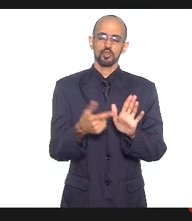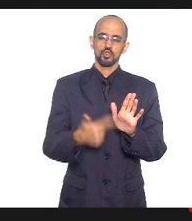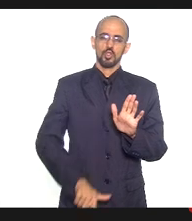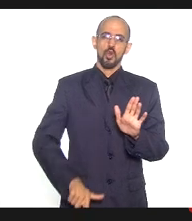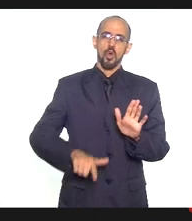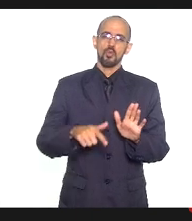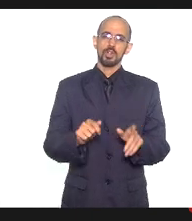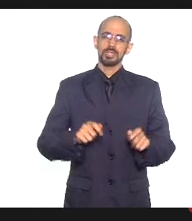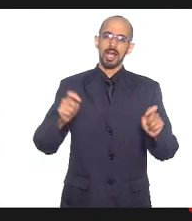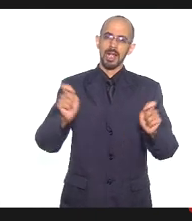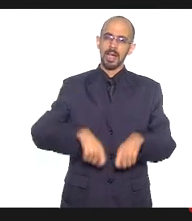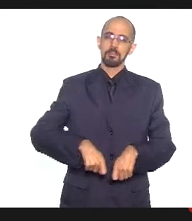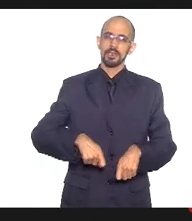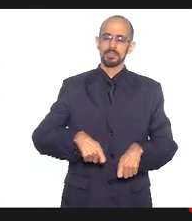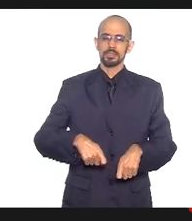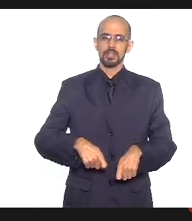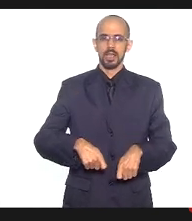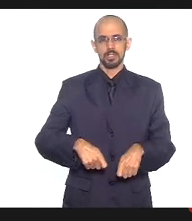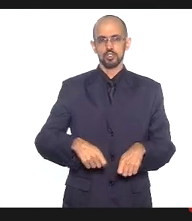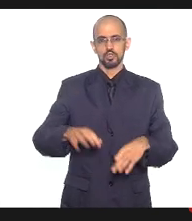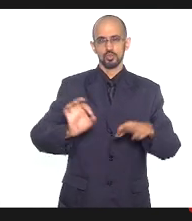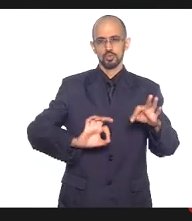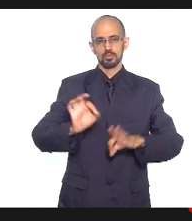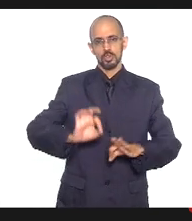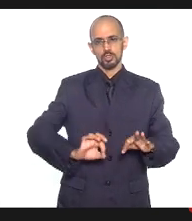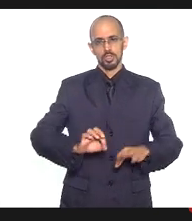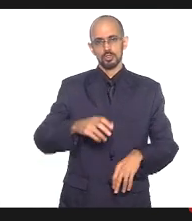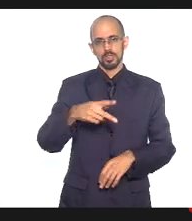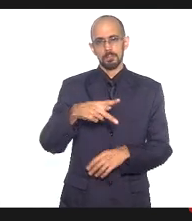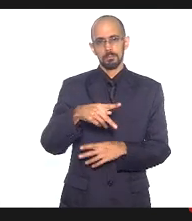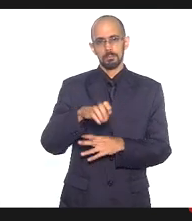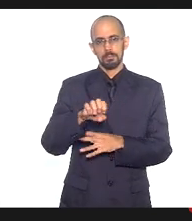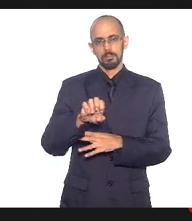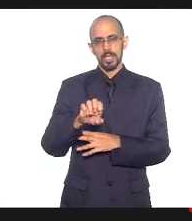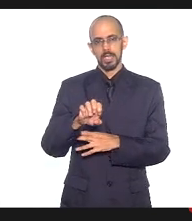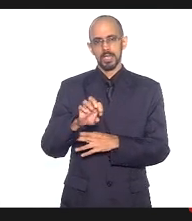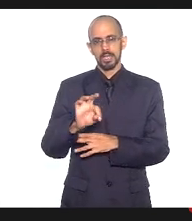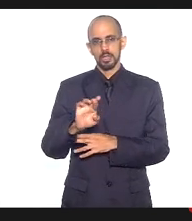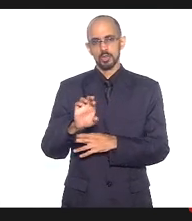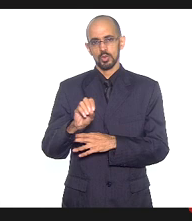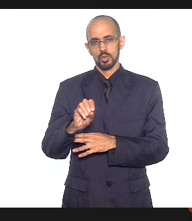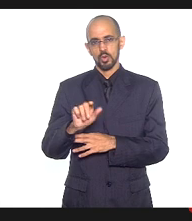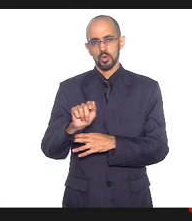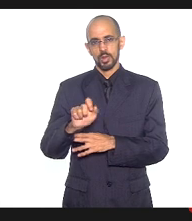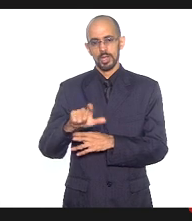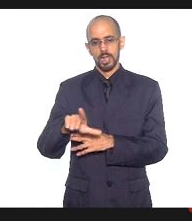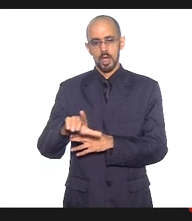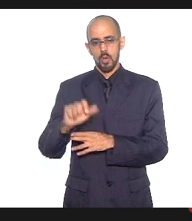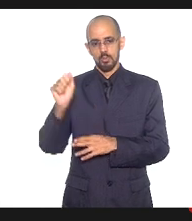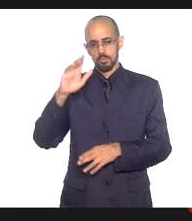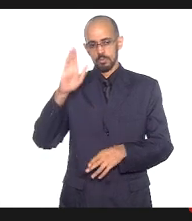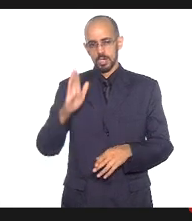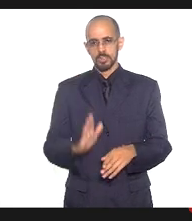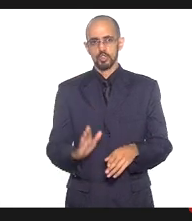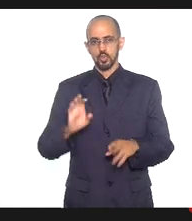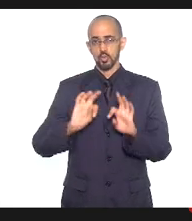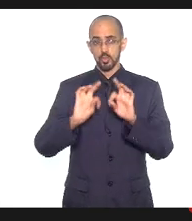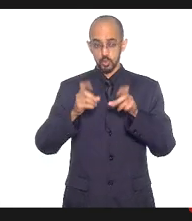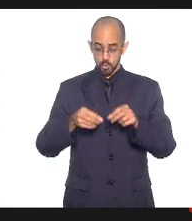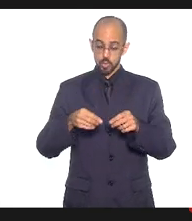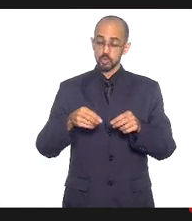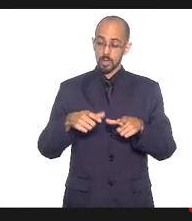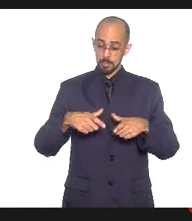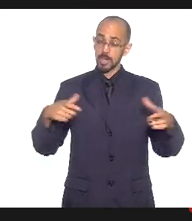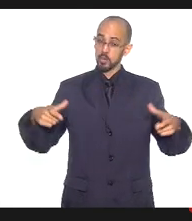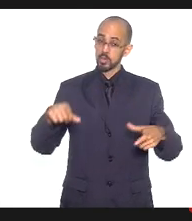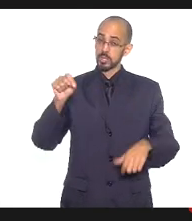essa importância dos projetos que a Petrogal Brasil tem, todos, na sua grande maioria, localizados no estado do Rio de